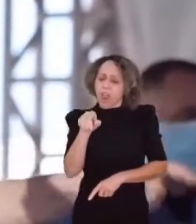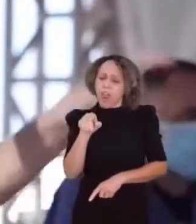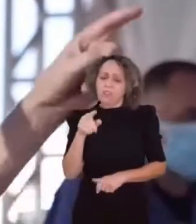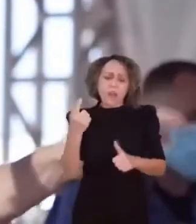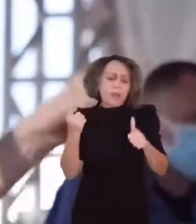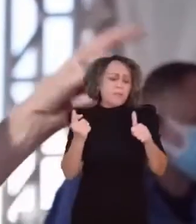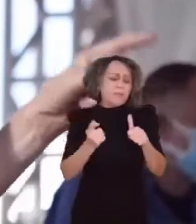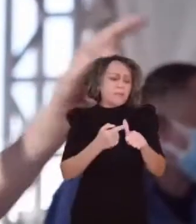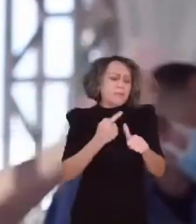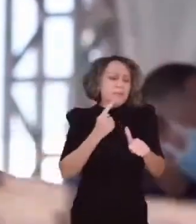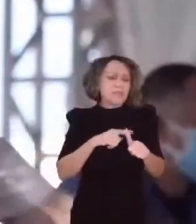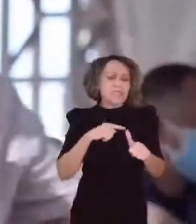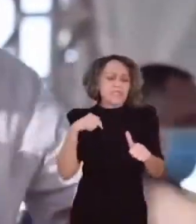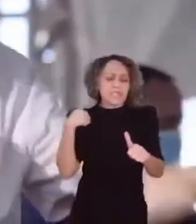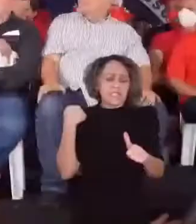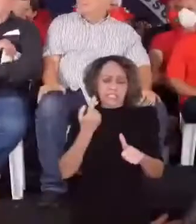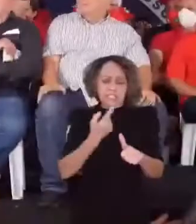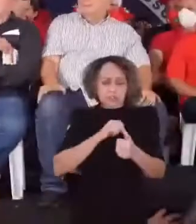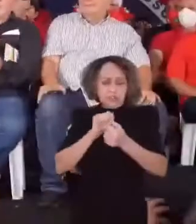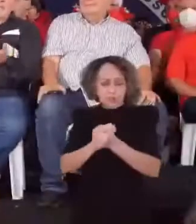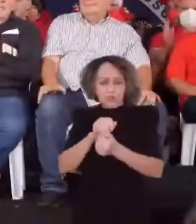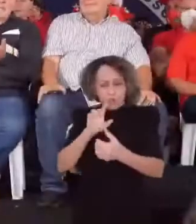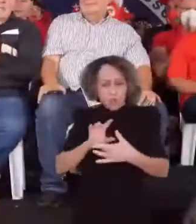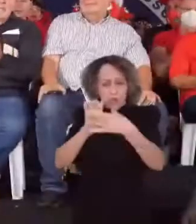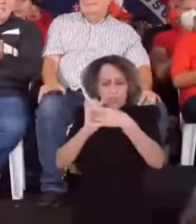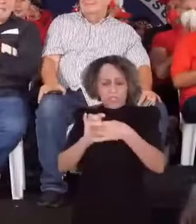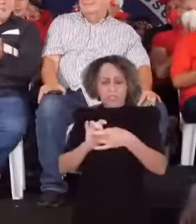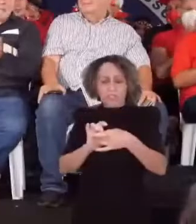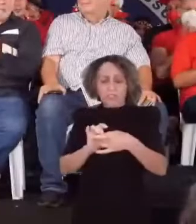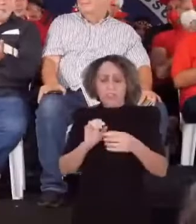latino-americana de agroecologia aqui na Lapa.